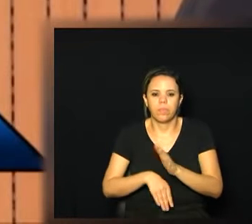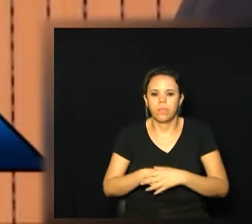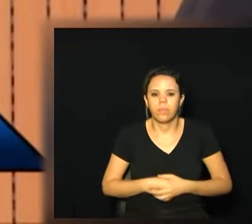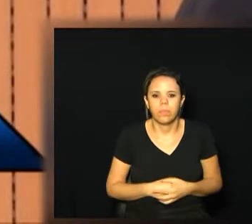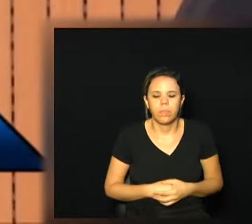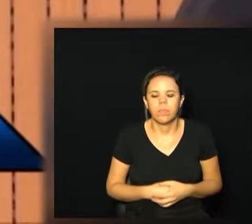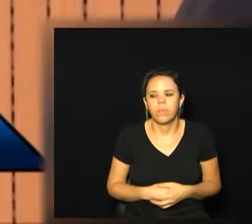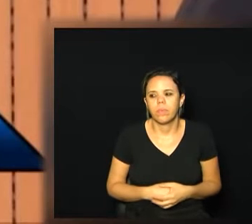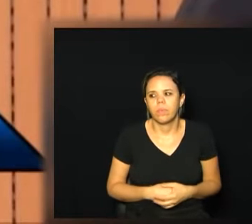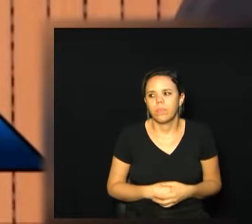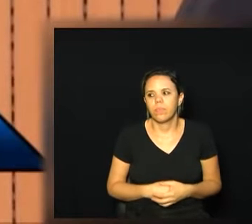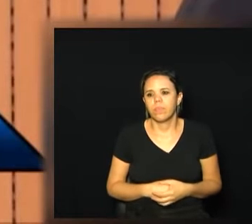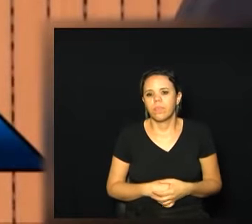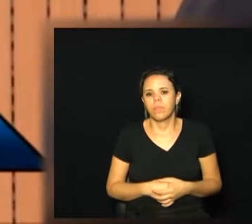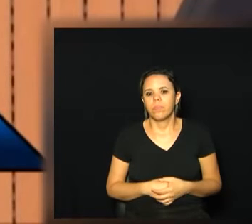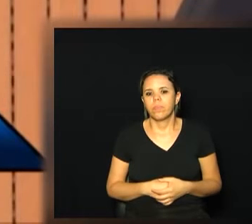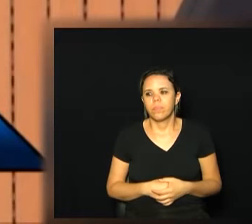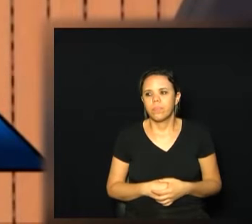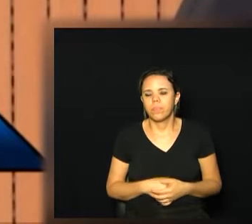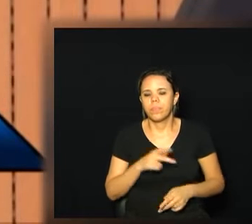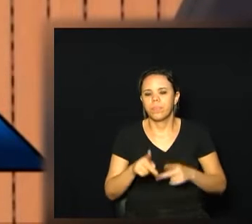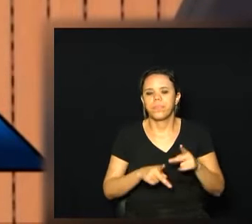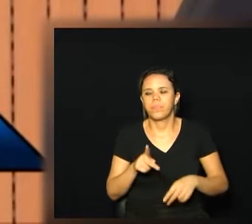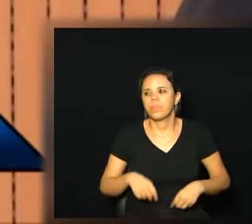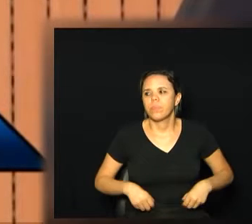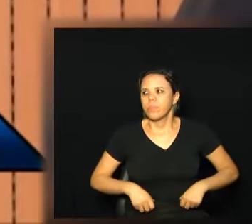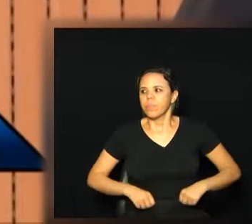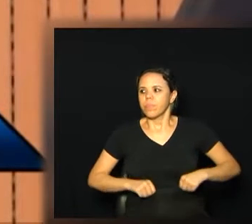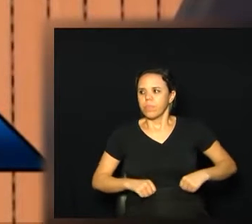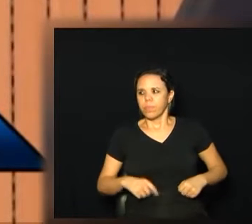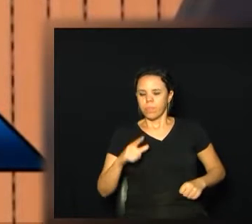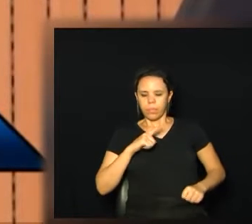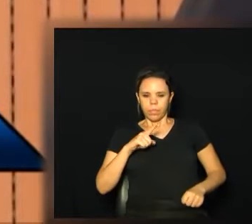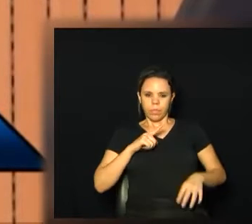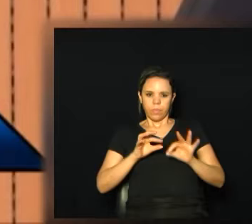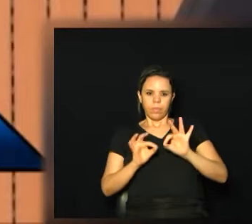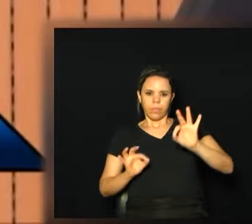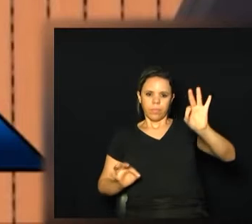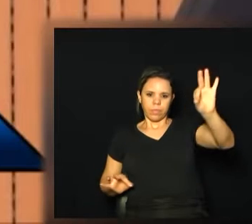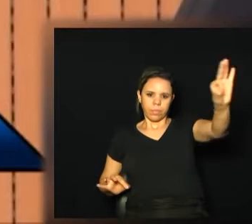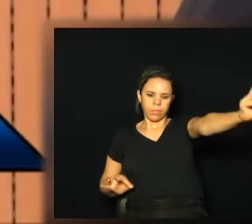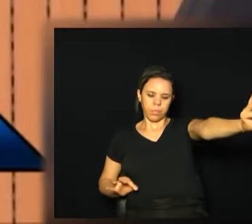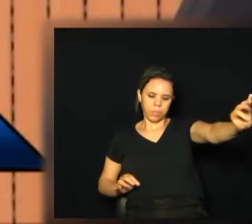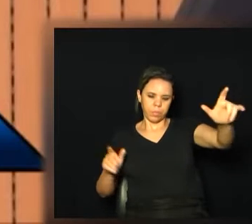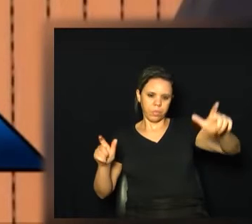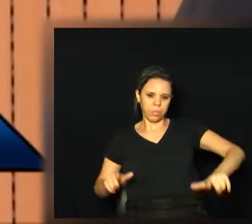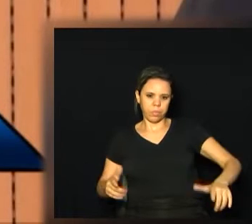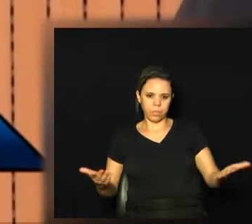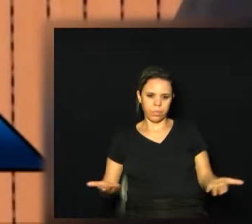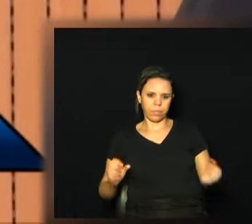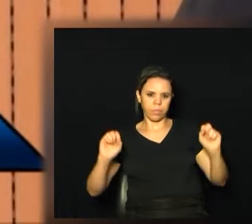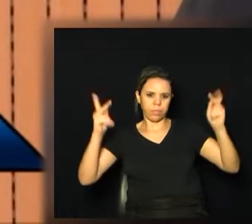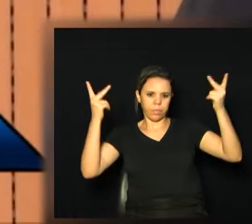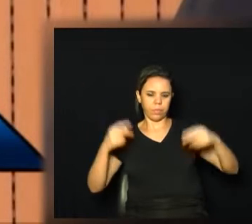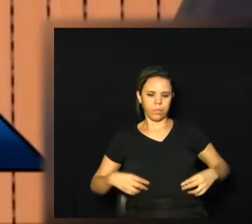dali, foi um erro, um equívoco. A população ter que se deslocar para um espaço onde ele está hoje, que é o shopping,